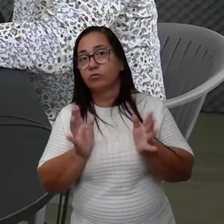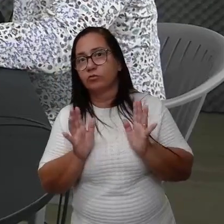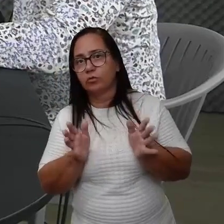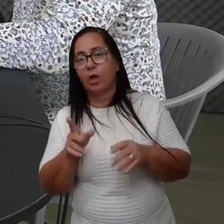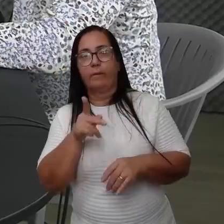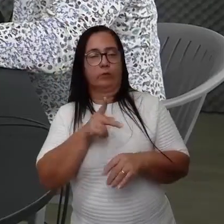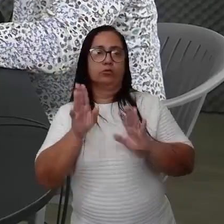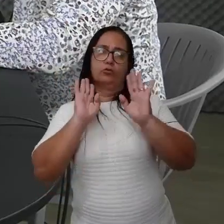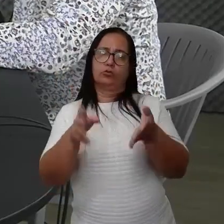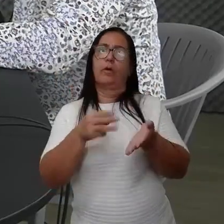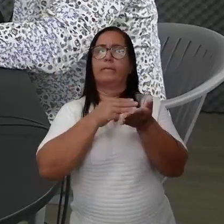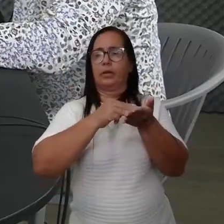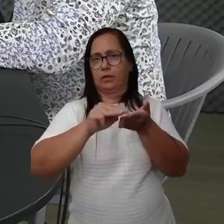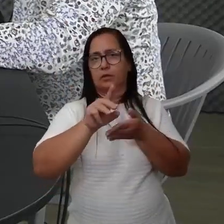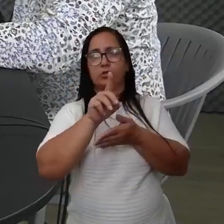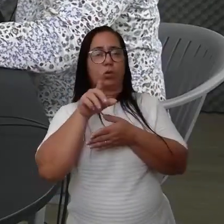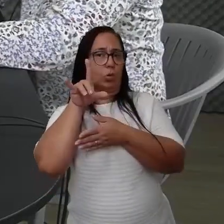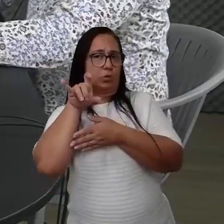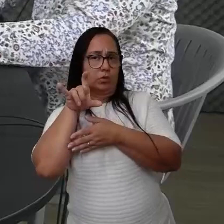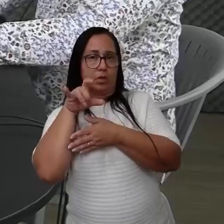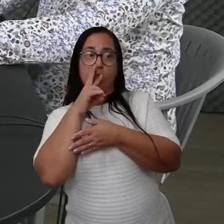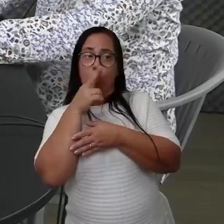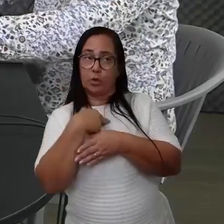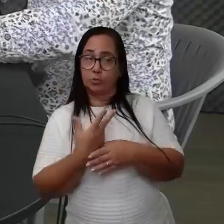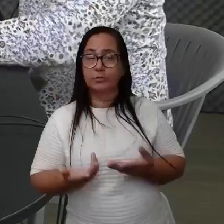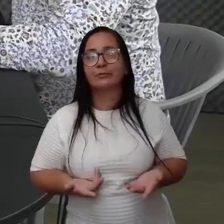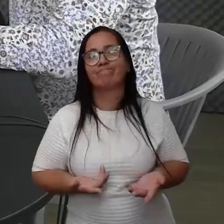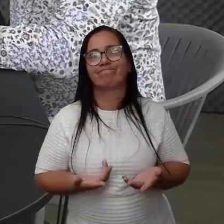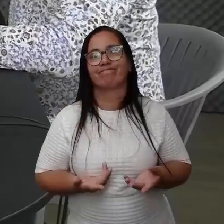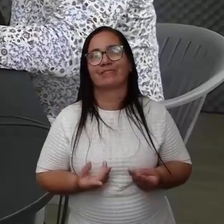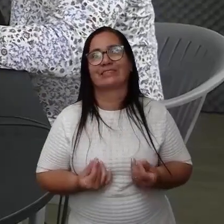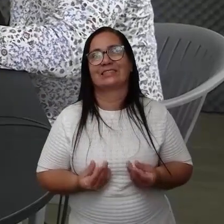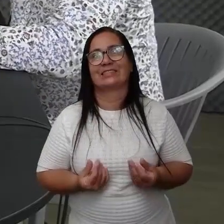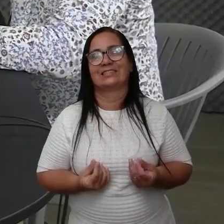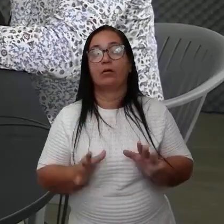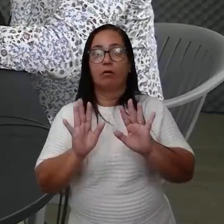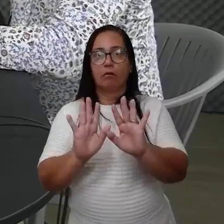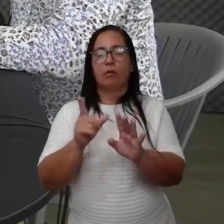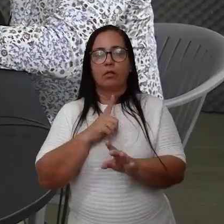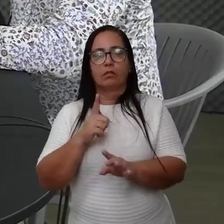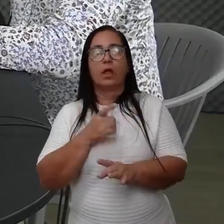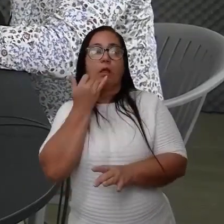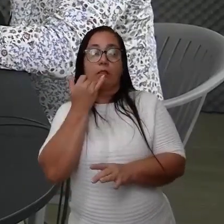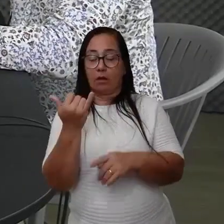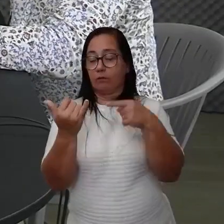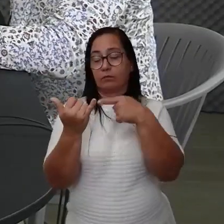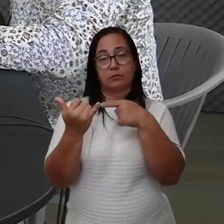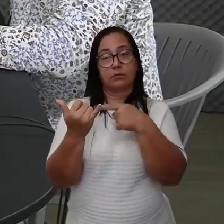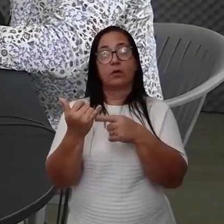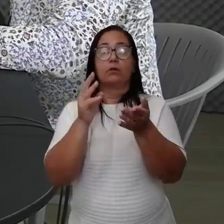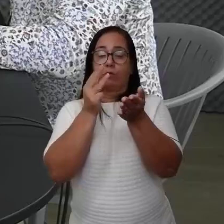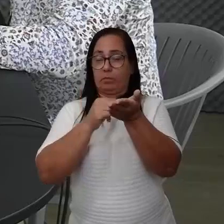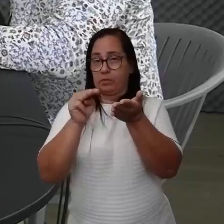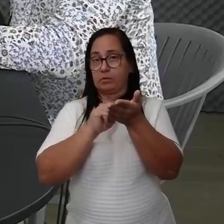Professor, eu mandei uma mensagem no direct do Instagram, a pessoa não respondeu. Aí, mas espera aí, vamos tentar aqui. Tem aqui esse telefone. Vou mandar uma